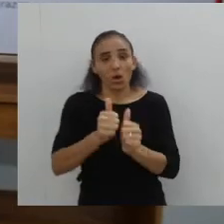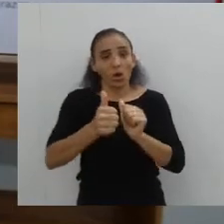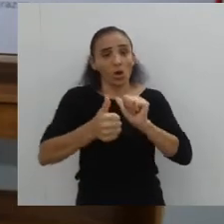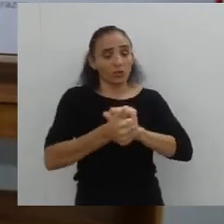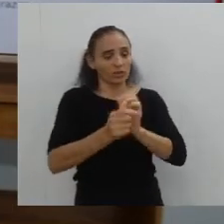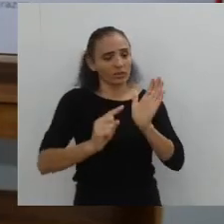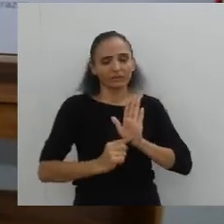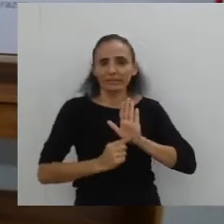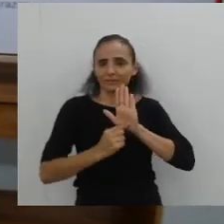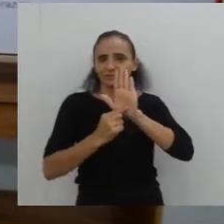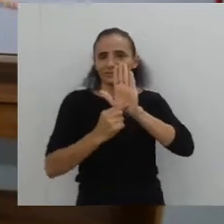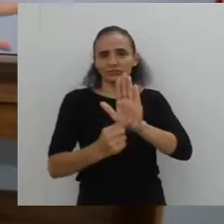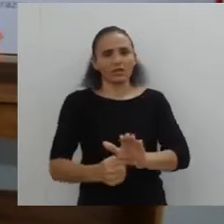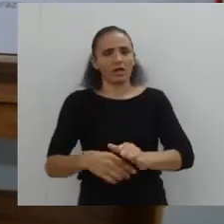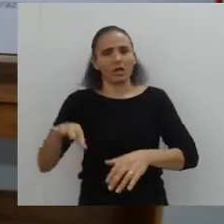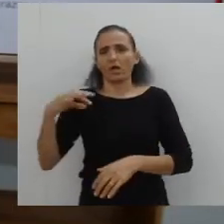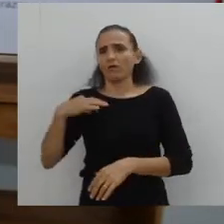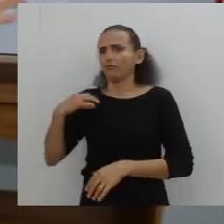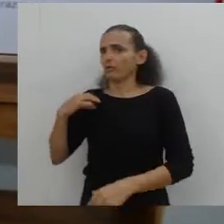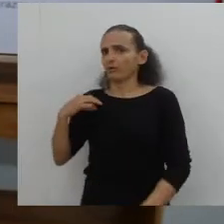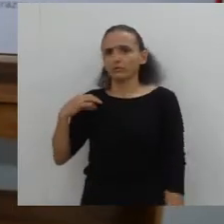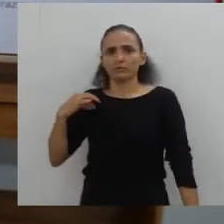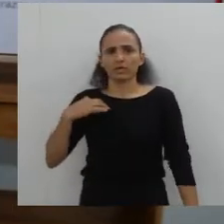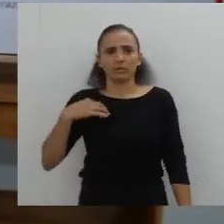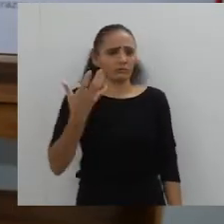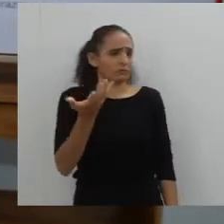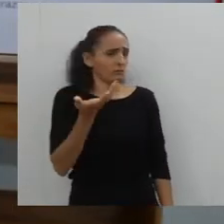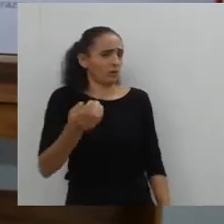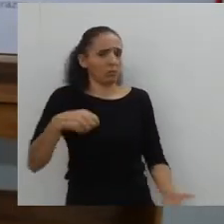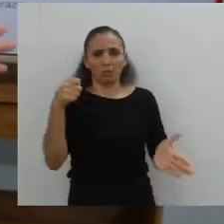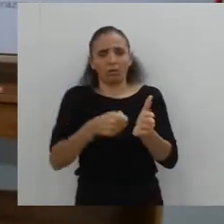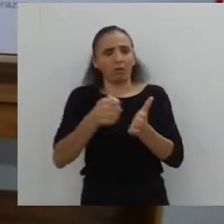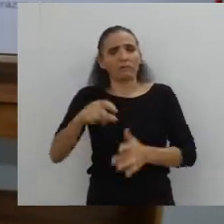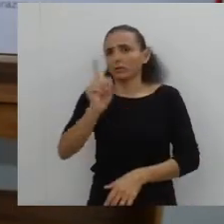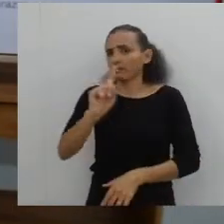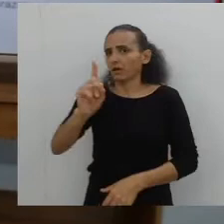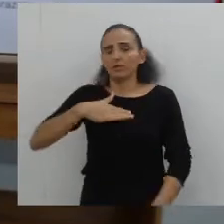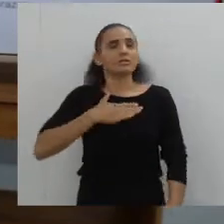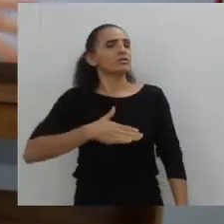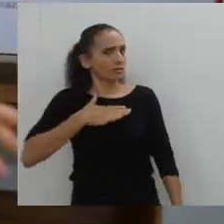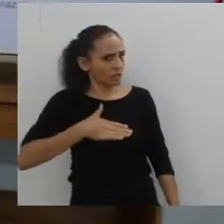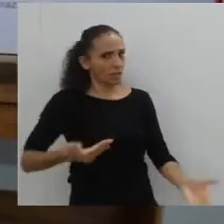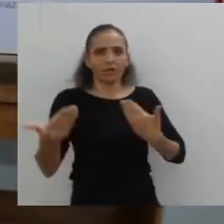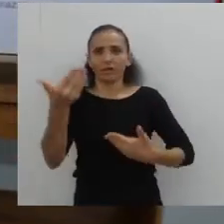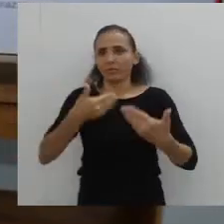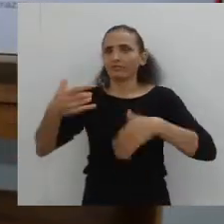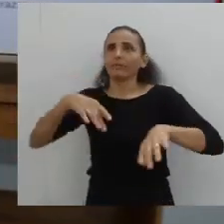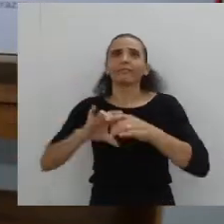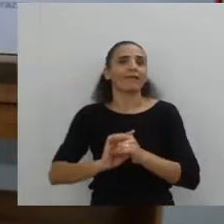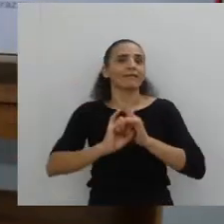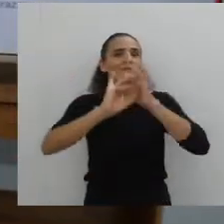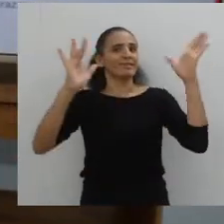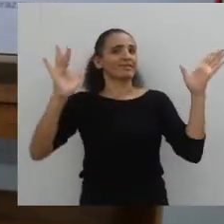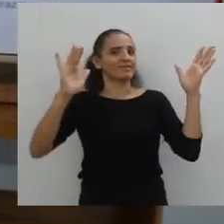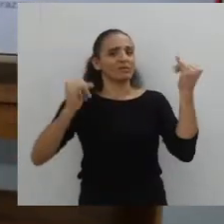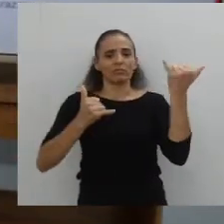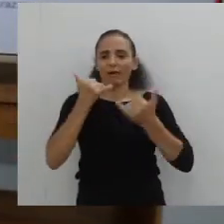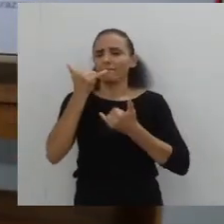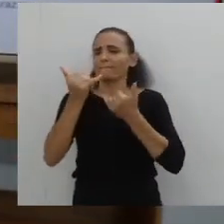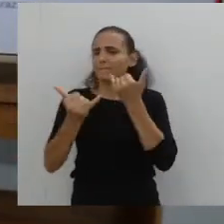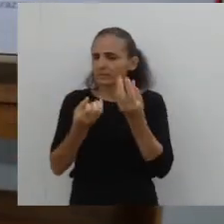manifestação completamente voluntária. Joga quem quer, joga quem gosta, joga quem pode jogar, tá bom? Então o